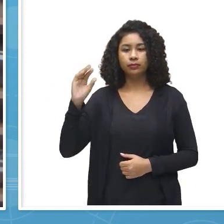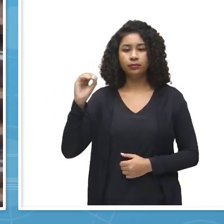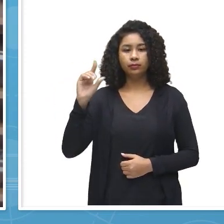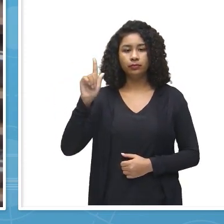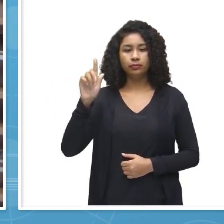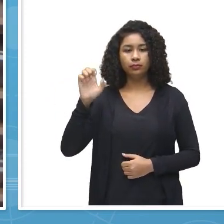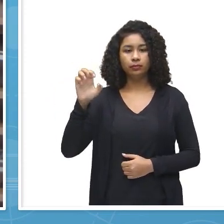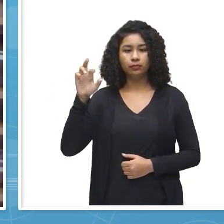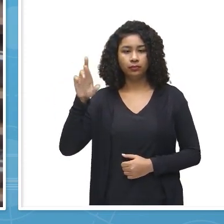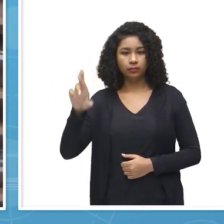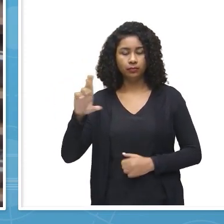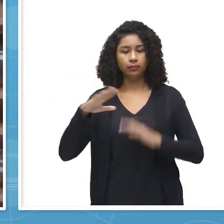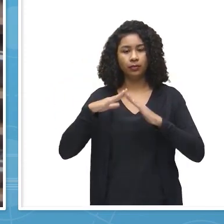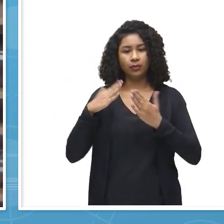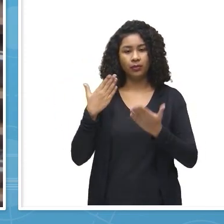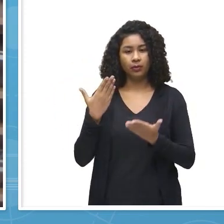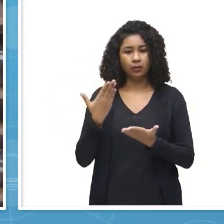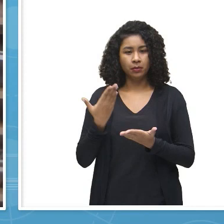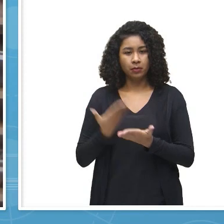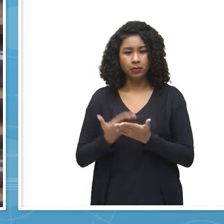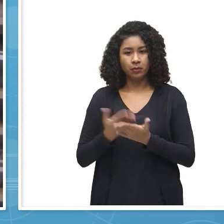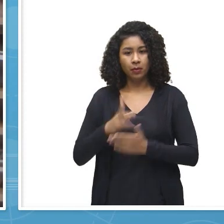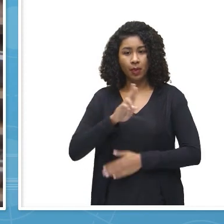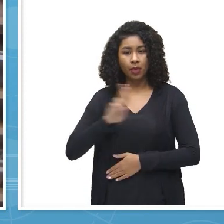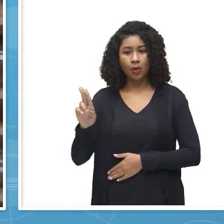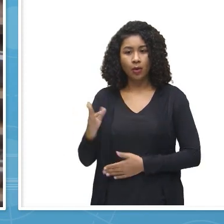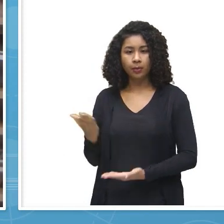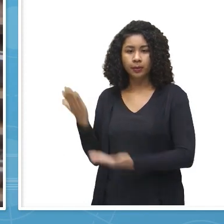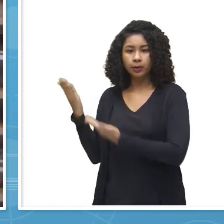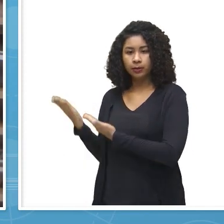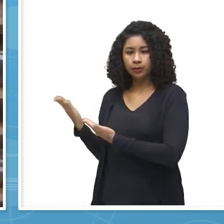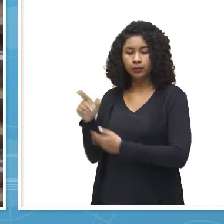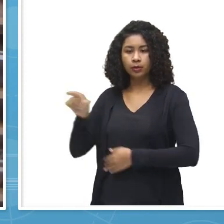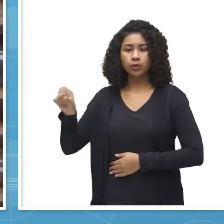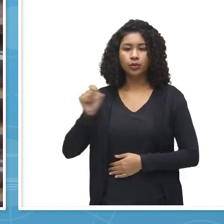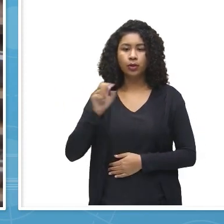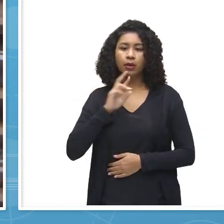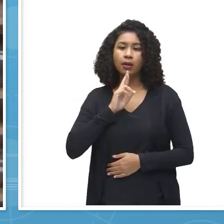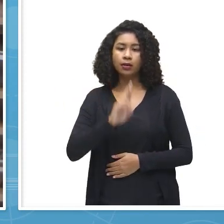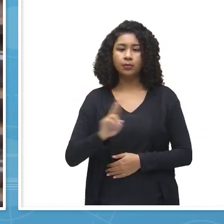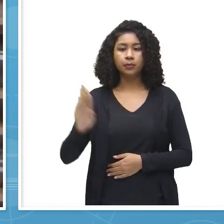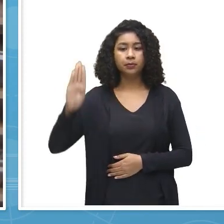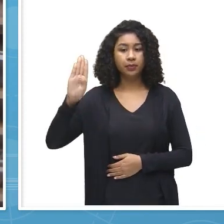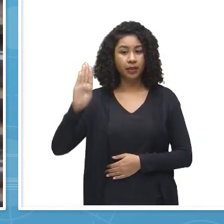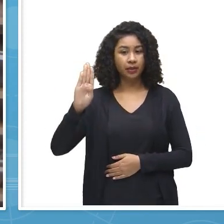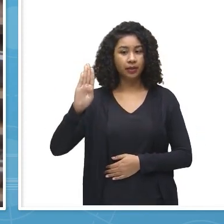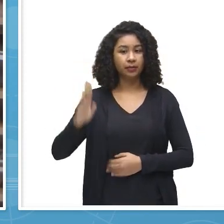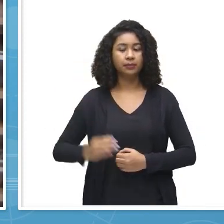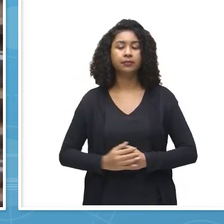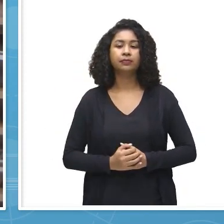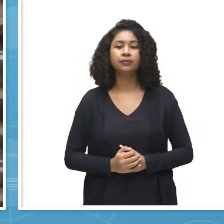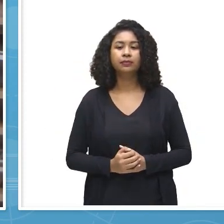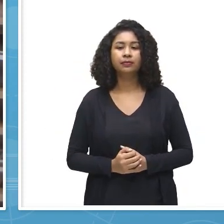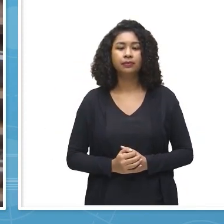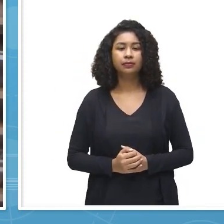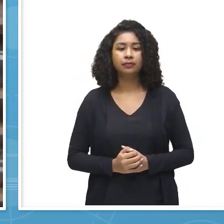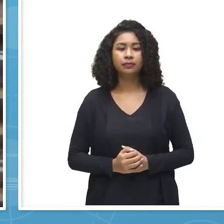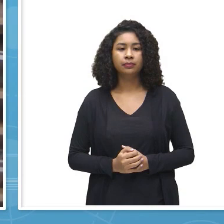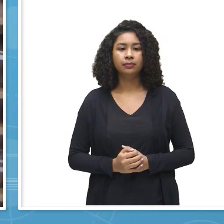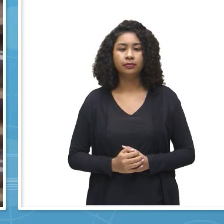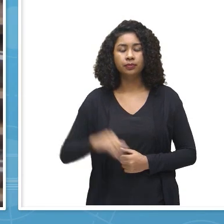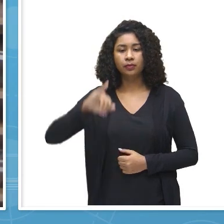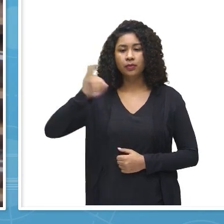escola Benjamin Magalhães Brandão, colocou a letra B também. Então, parabéns, Roger. E o João